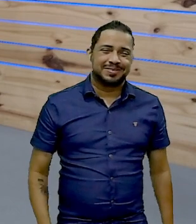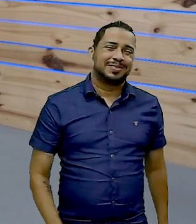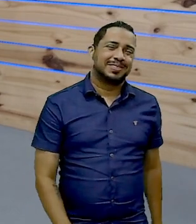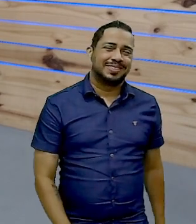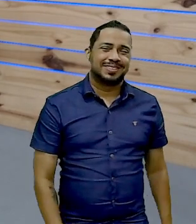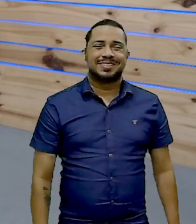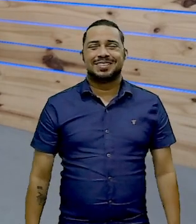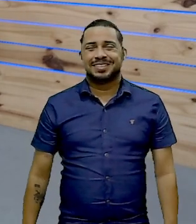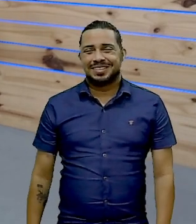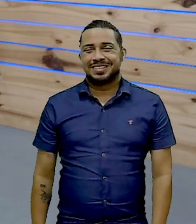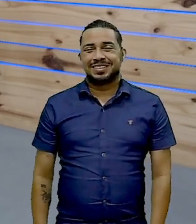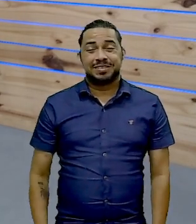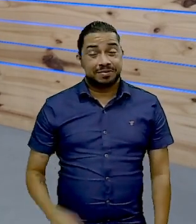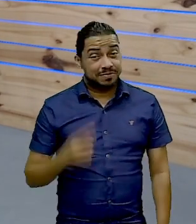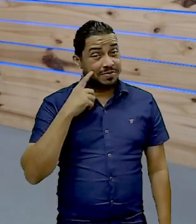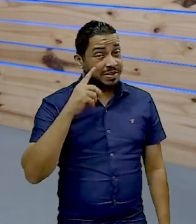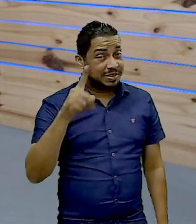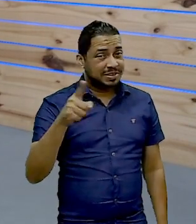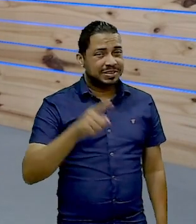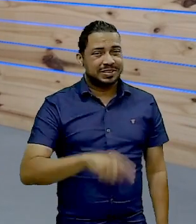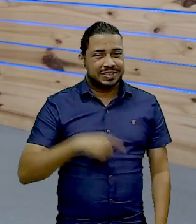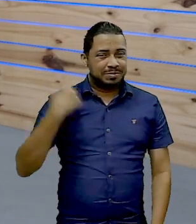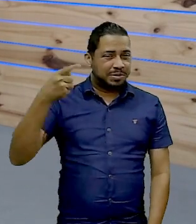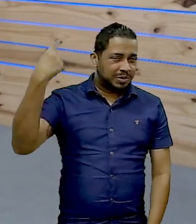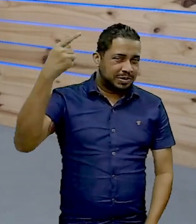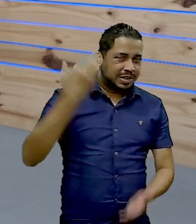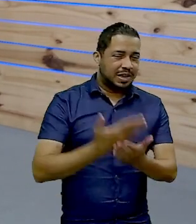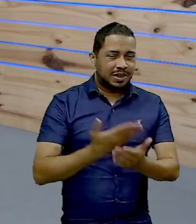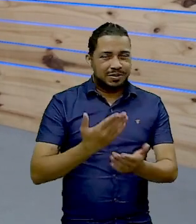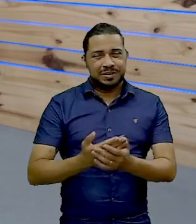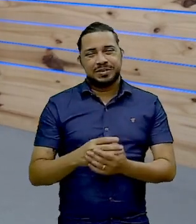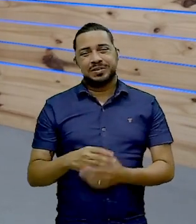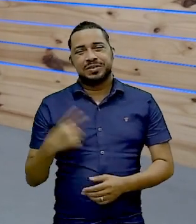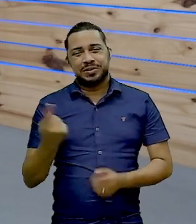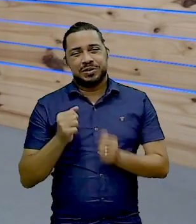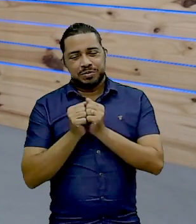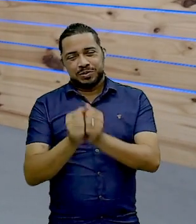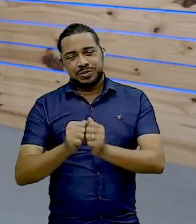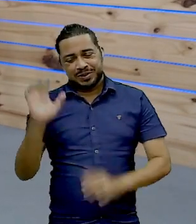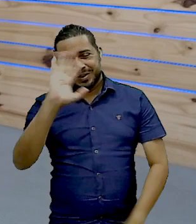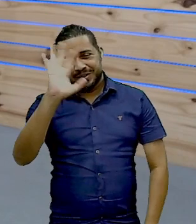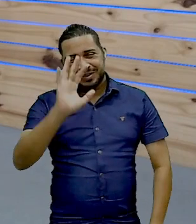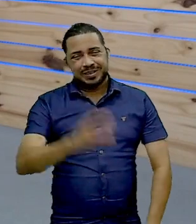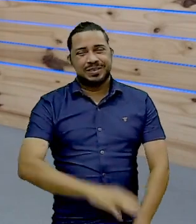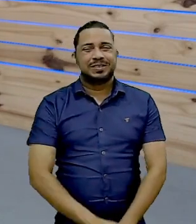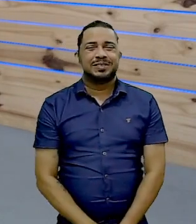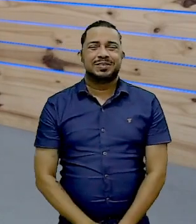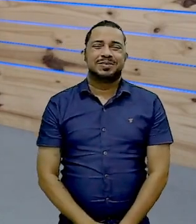E fica ligado até as próximas videoaulas. Vamos junto, tá bom? Tchau, tchau.